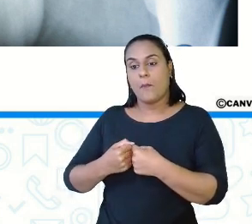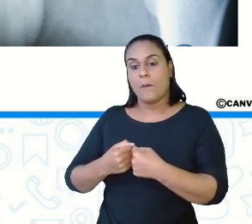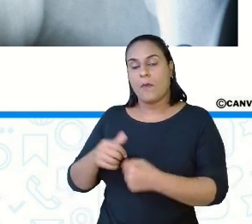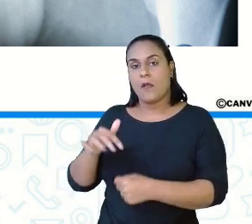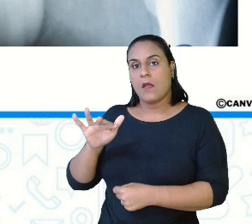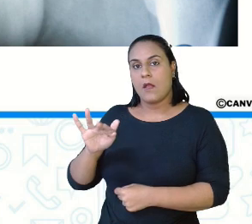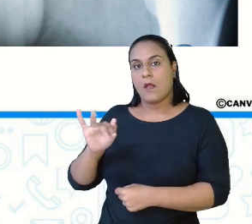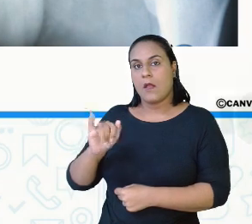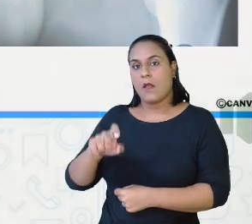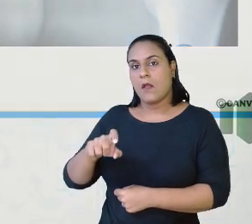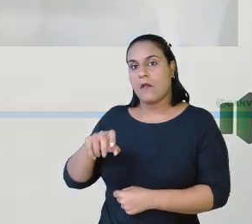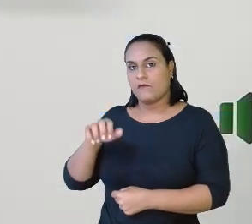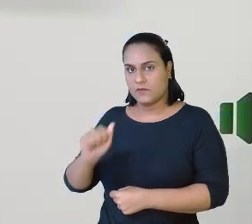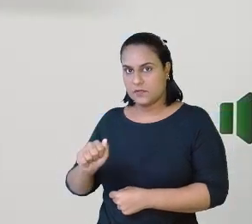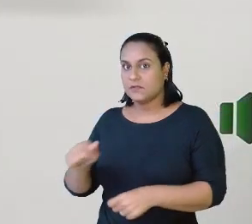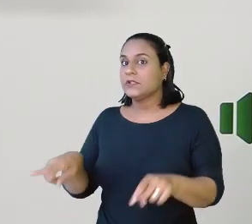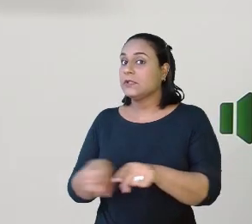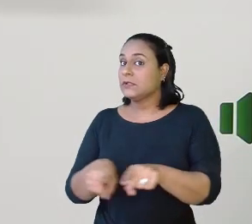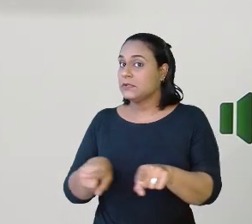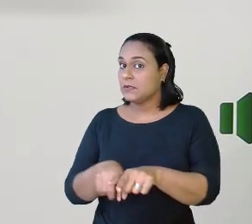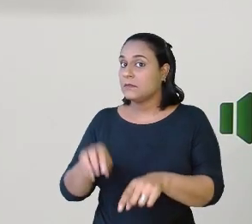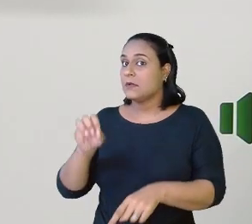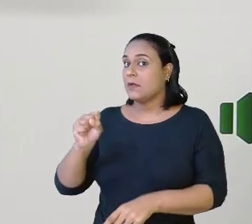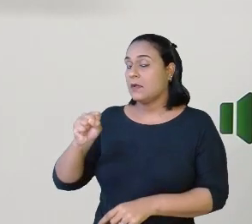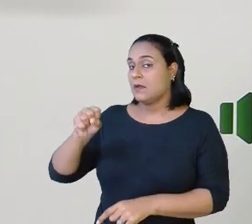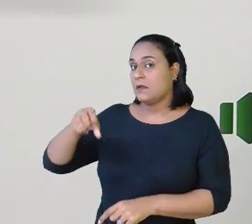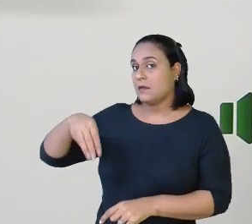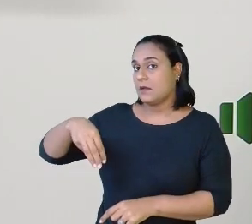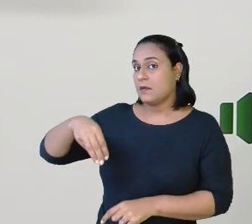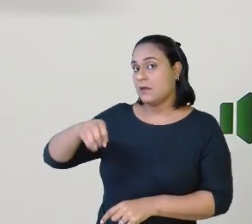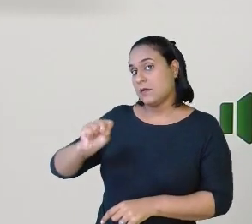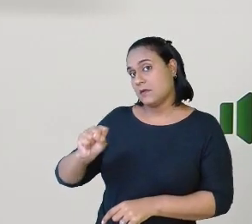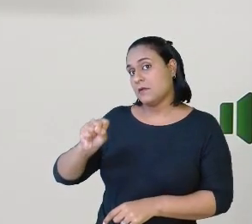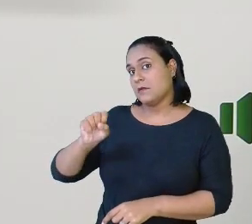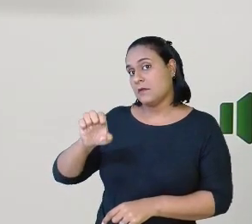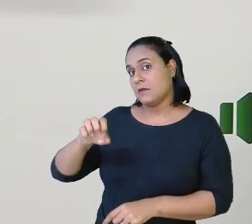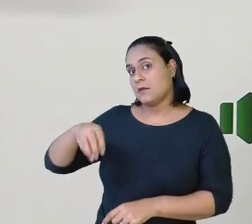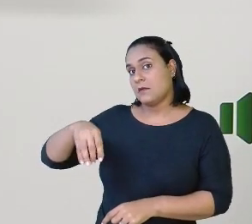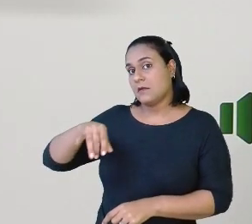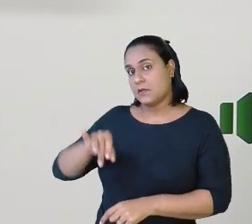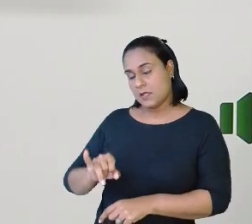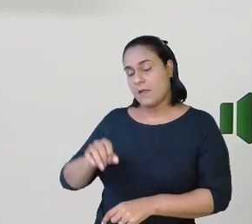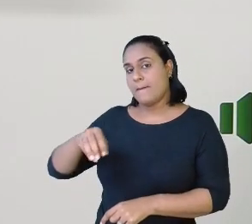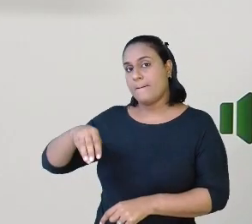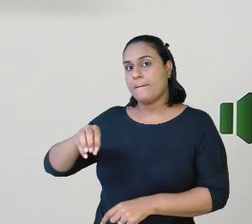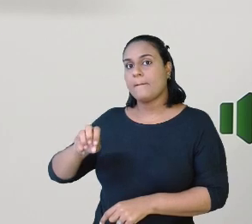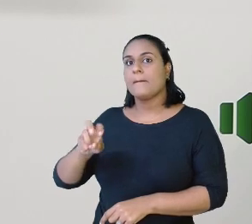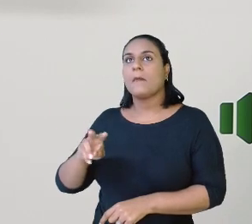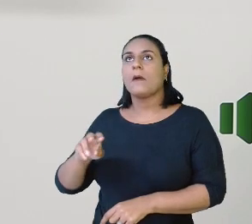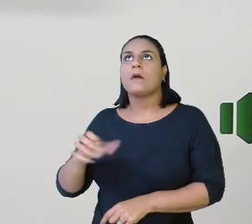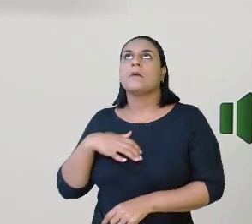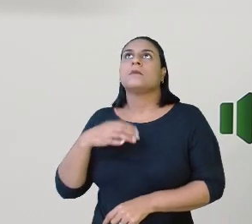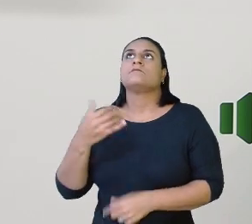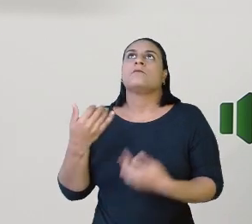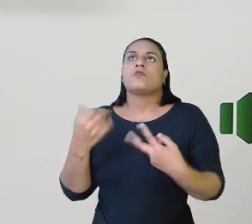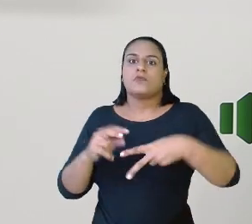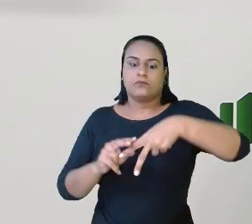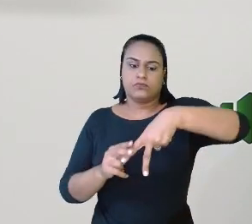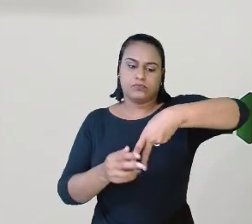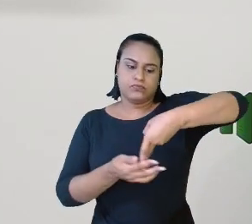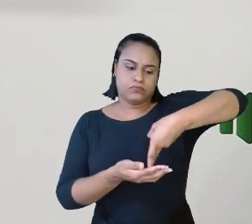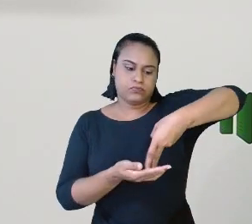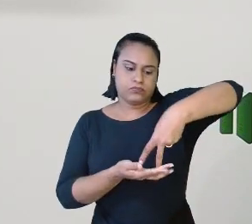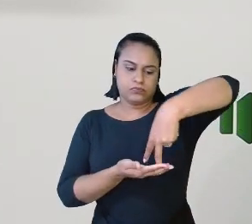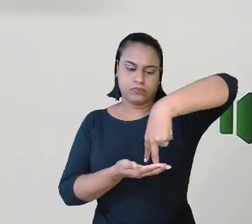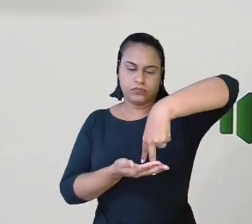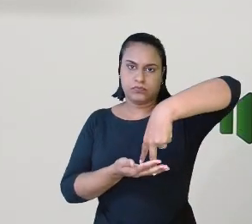eu também tenho uma articulação semimóvel. Então eu consigo, ó, mexer, por exemplo, o meu quadril, mas ele